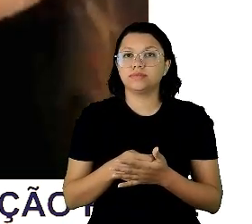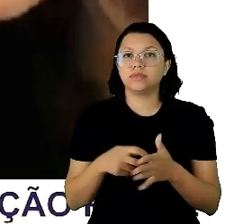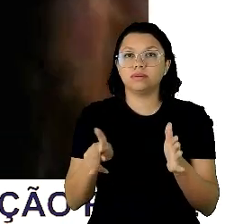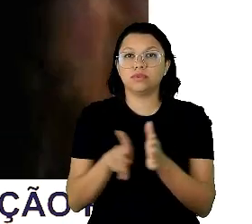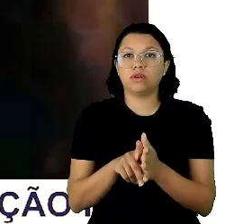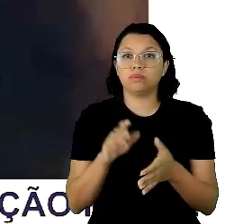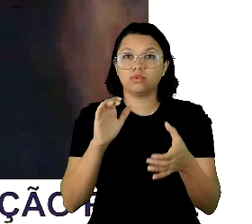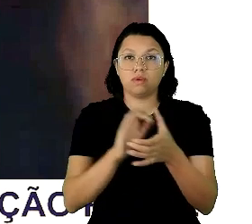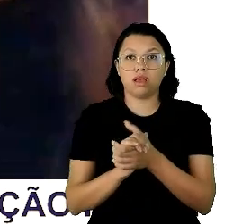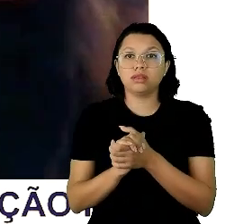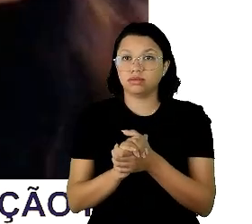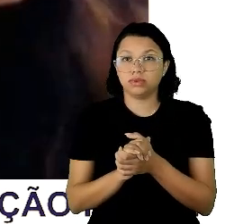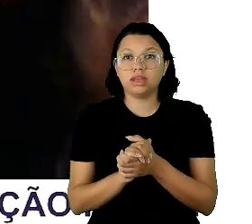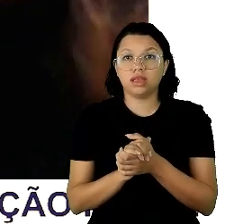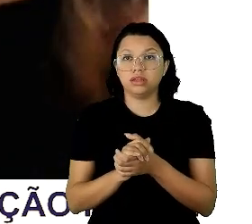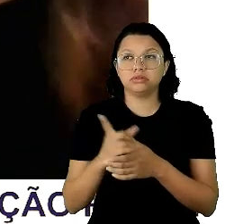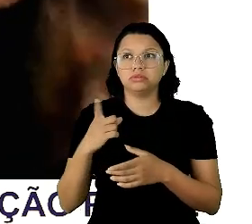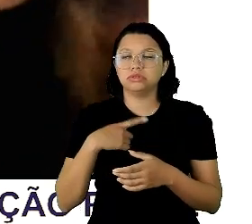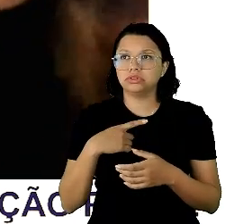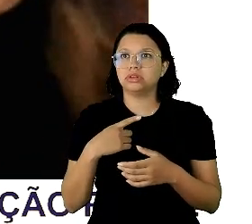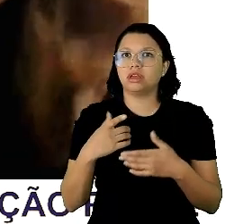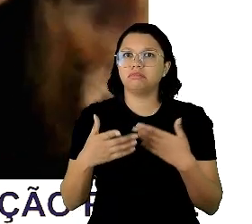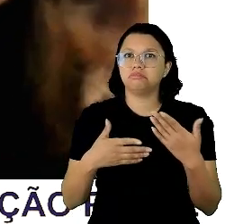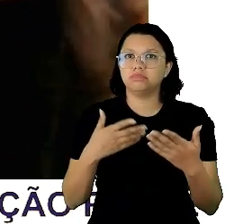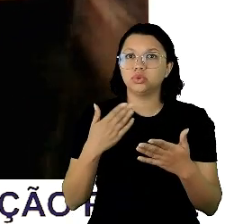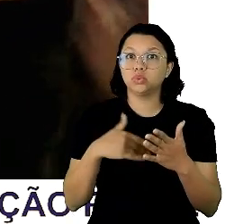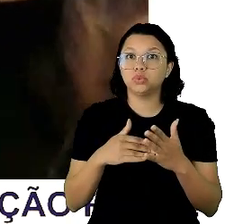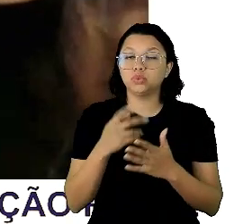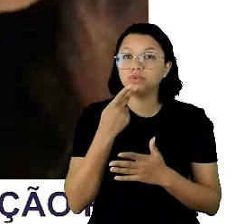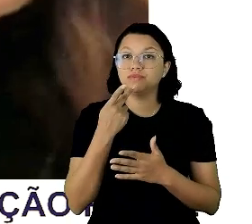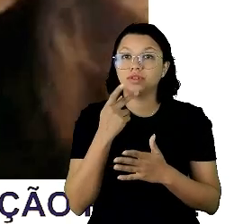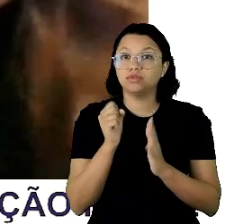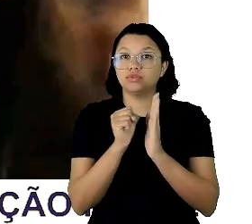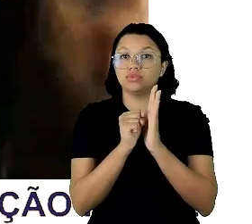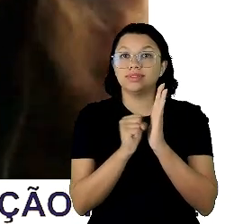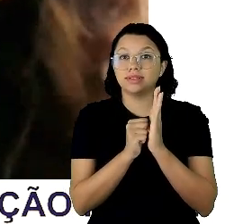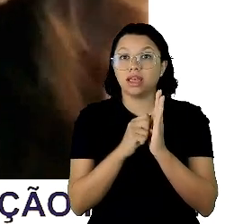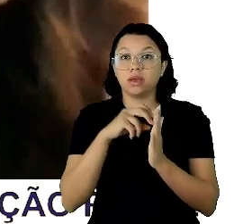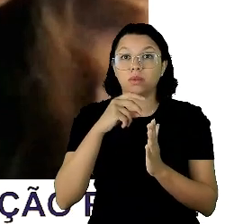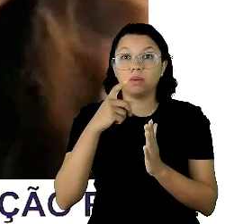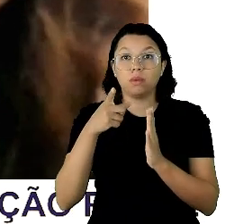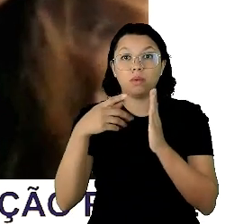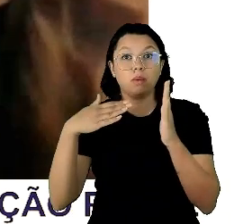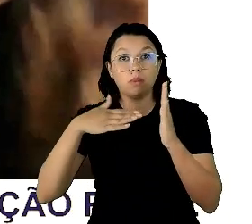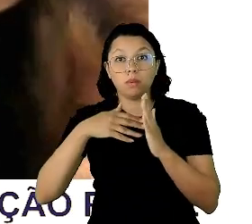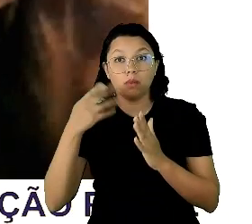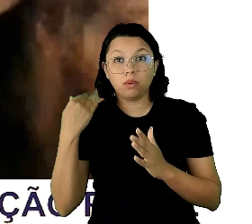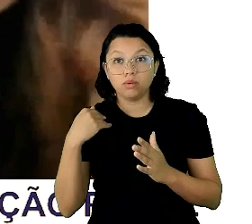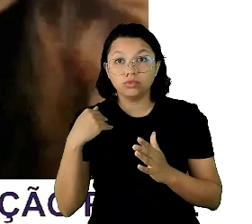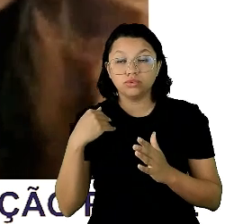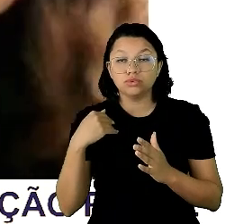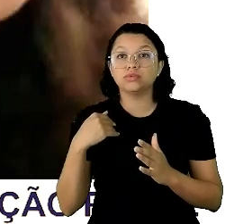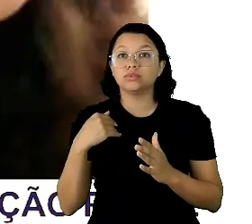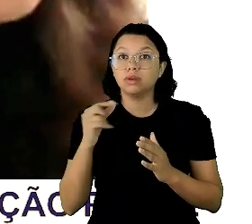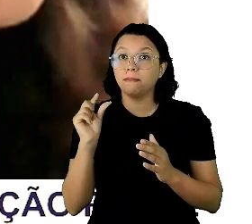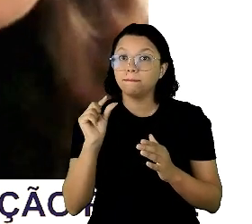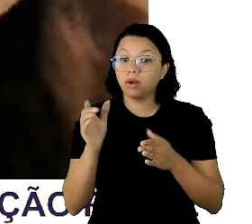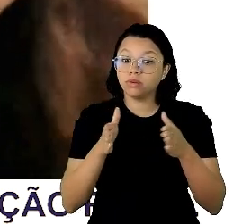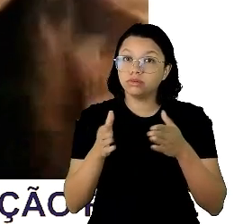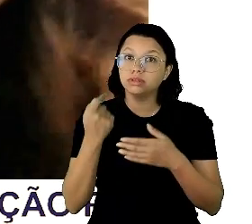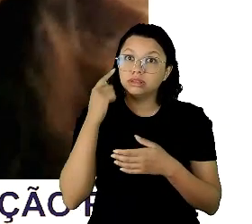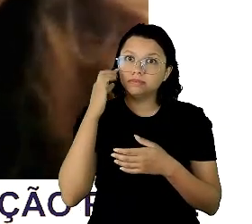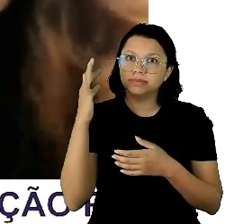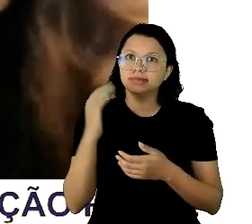seria estupro. Tudo isso estou falando do século passado, não é do século retrasado, não é da Idade Média. É muito pouco tempo, se a gente for parar para